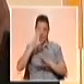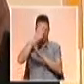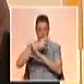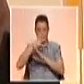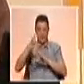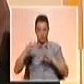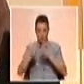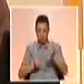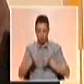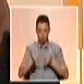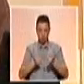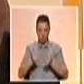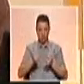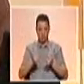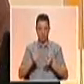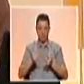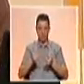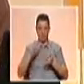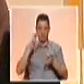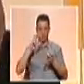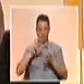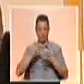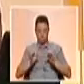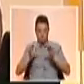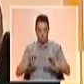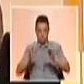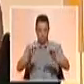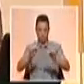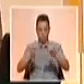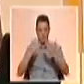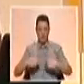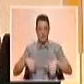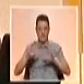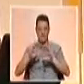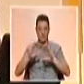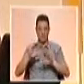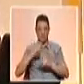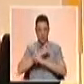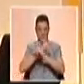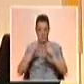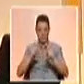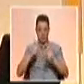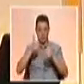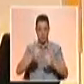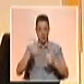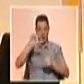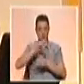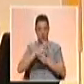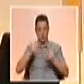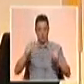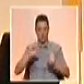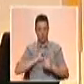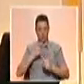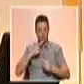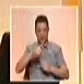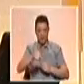de gestão, destes planos de gestão, que não iríamos conseguir, houve uma prorrogação, mas de facto, aqui a nota que eu queria deixar é que a boa qualidade dos nossos